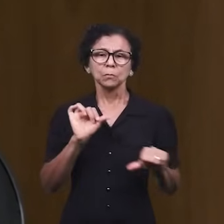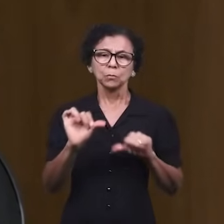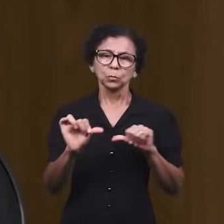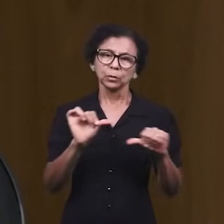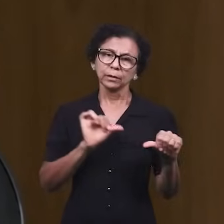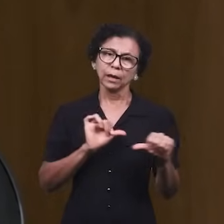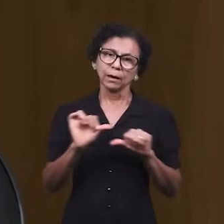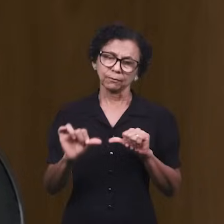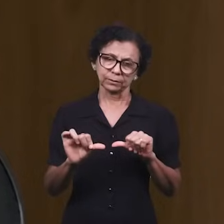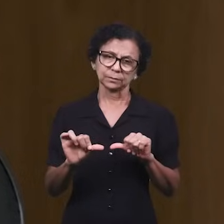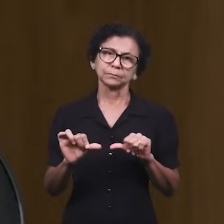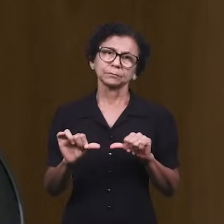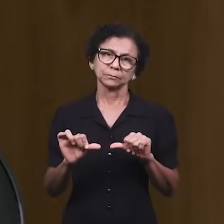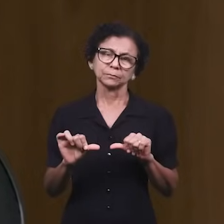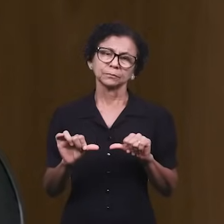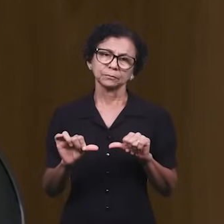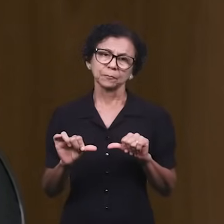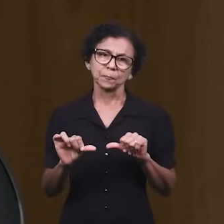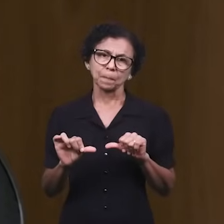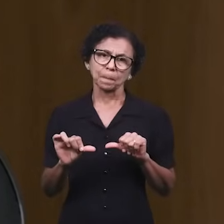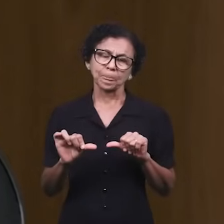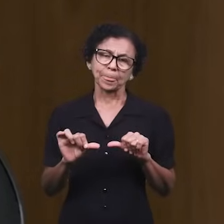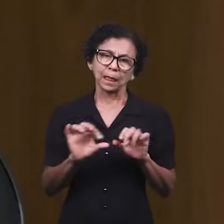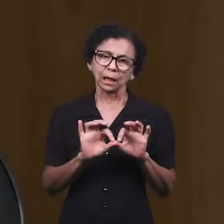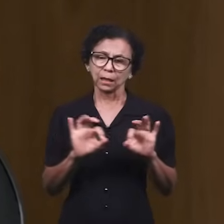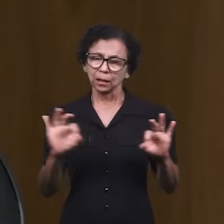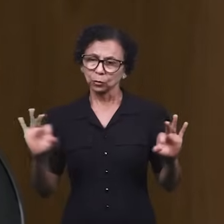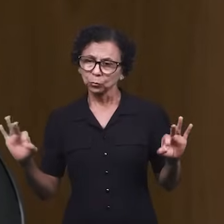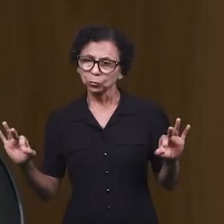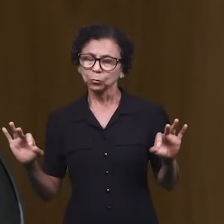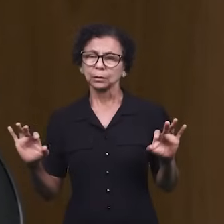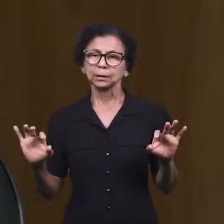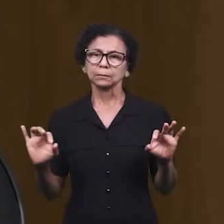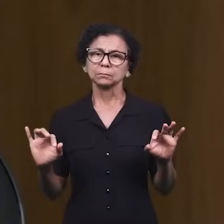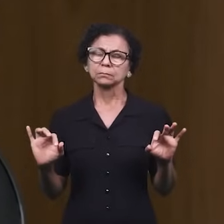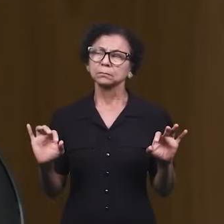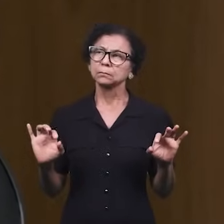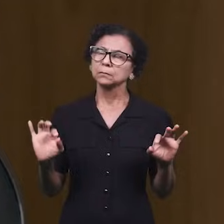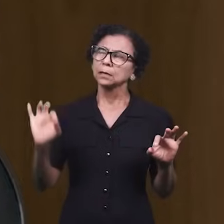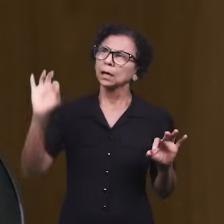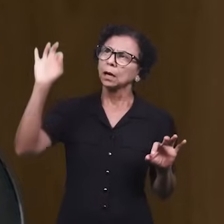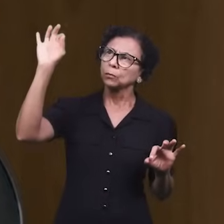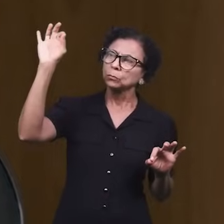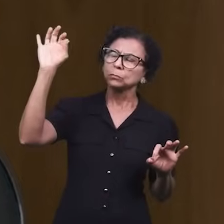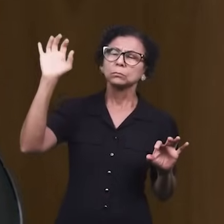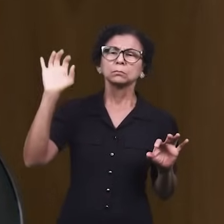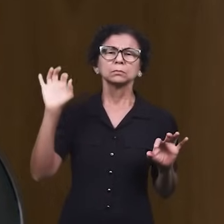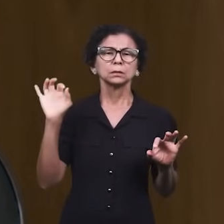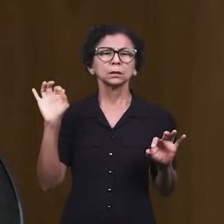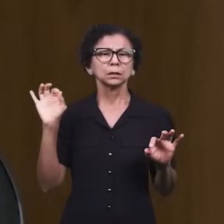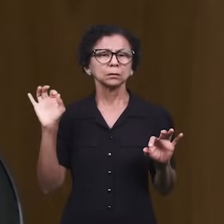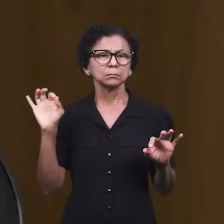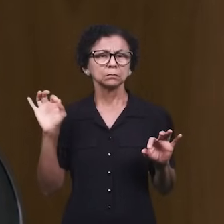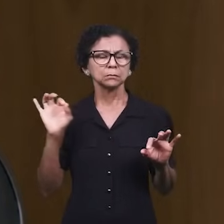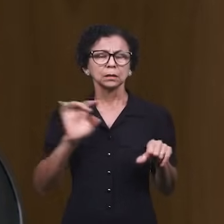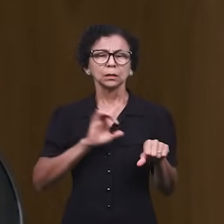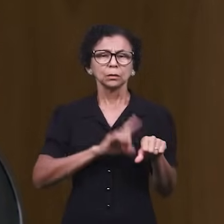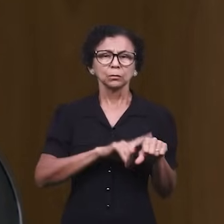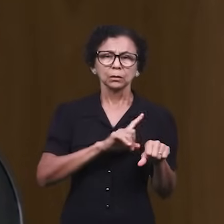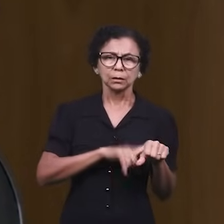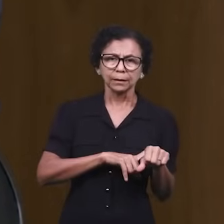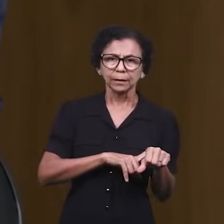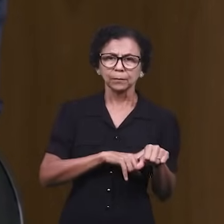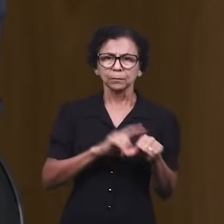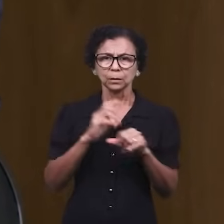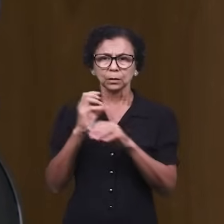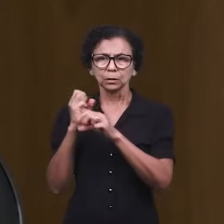mutável conforme as grandezas. E também o tempo, também ele começou a ser calculado e ele não era